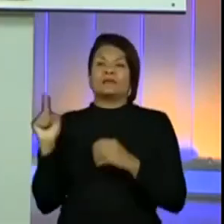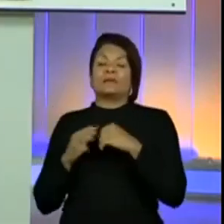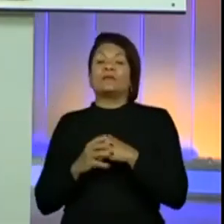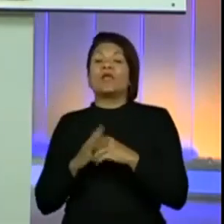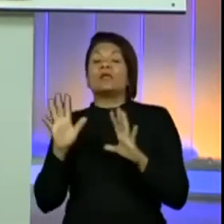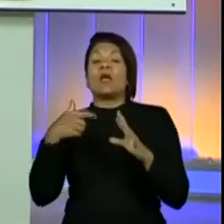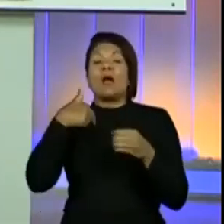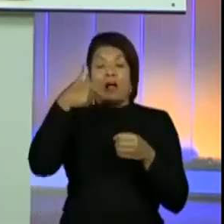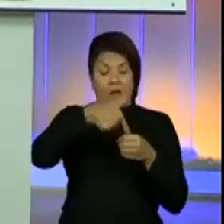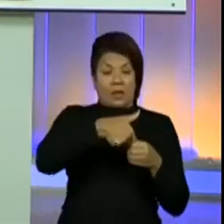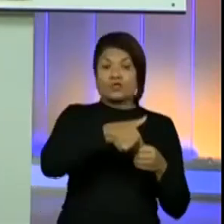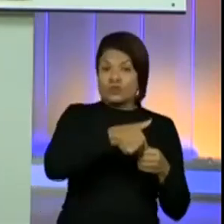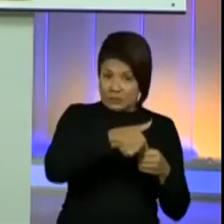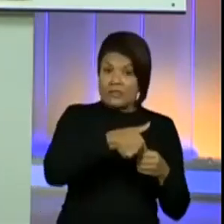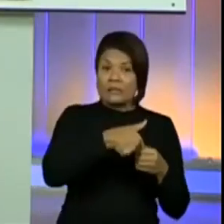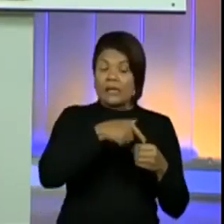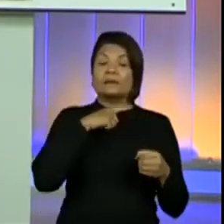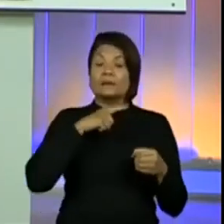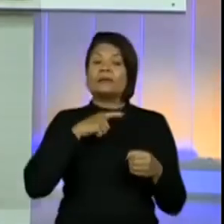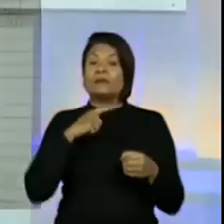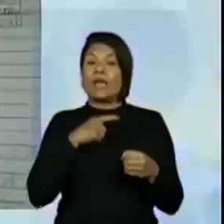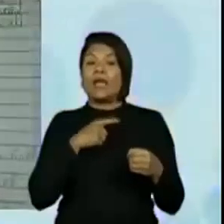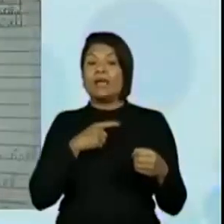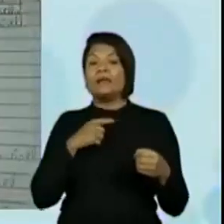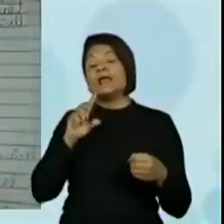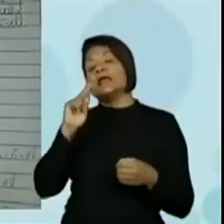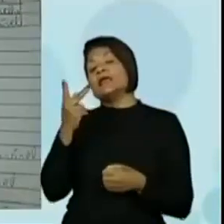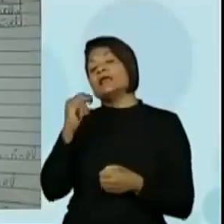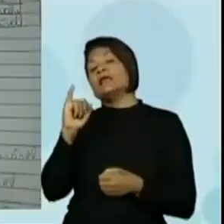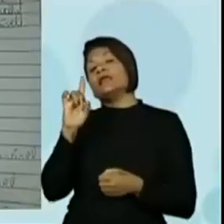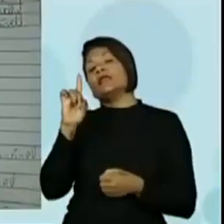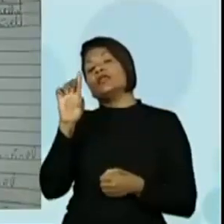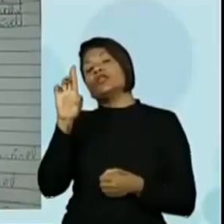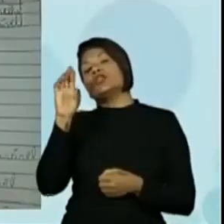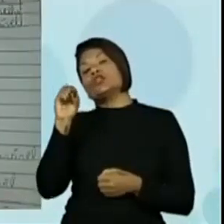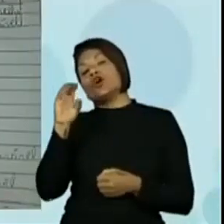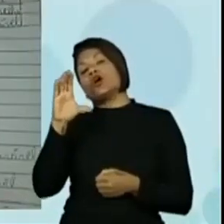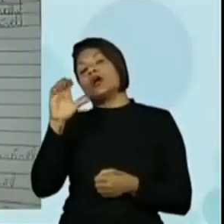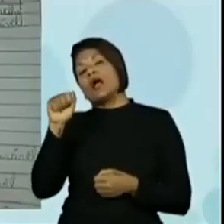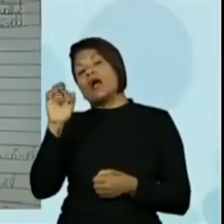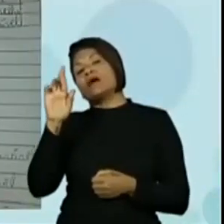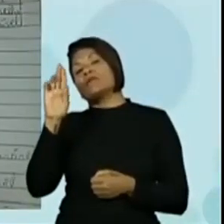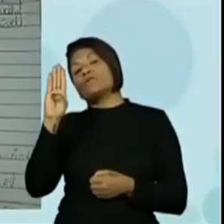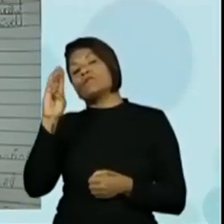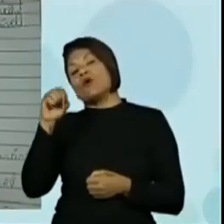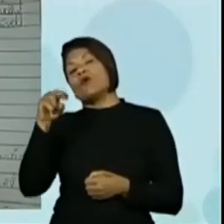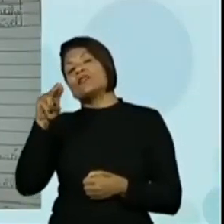gasolina é um combustível constituído basicamente por hidrocarbonetos. Sério.